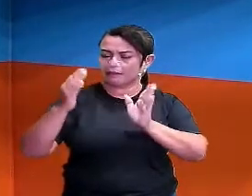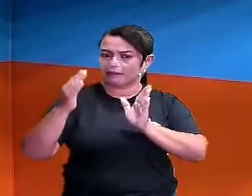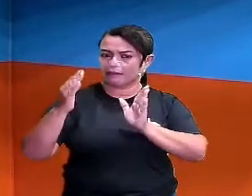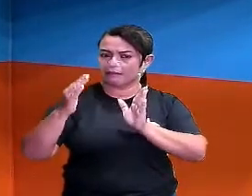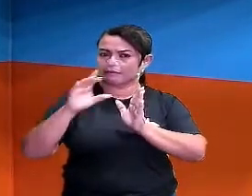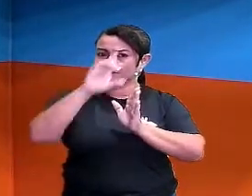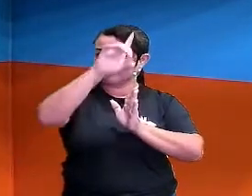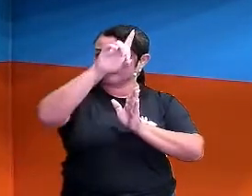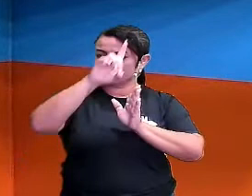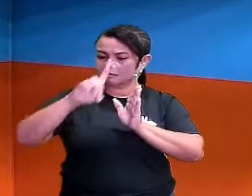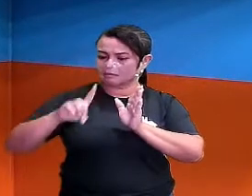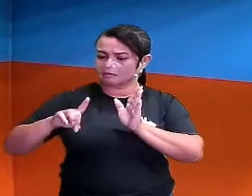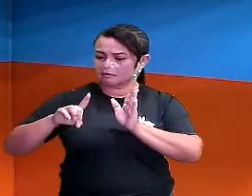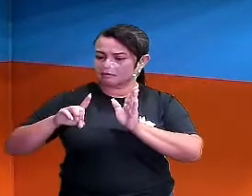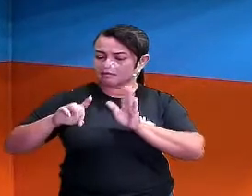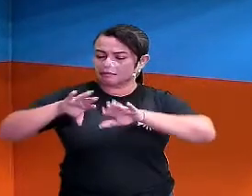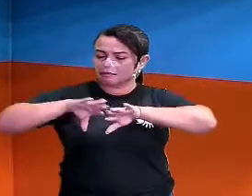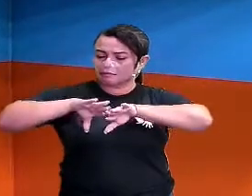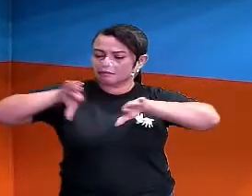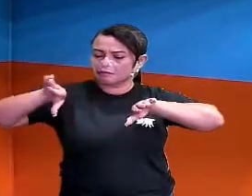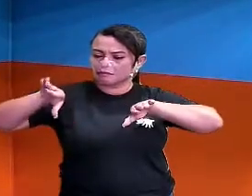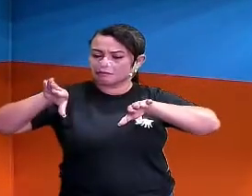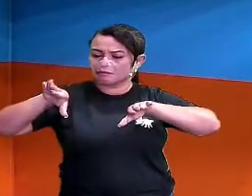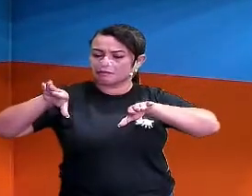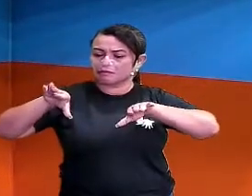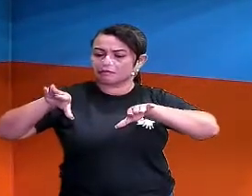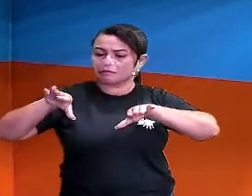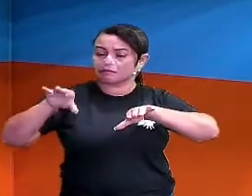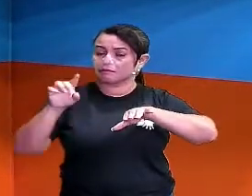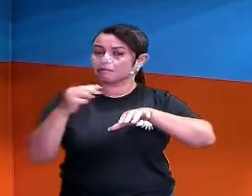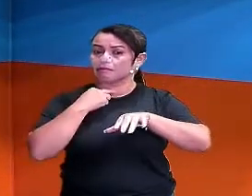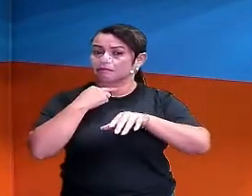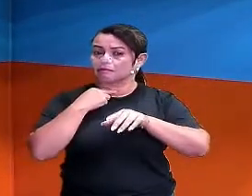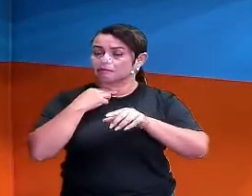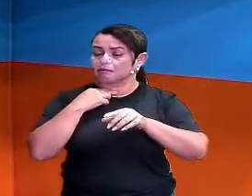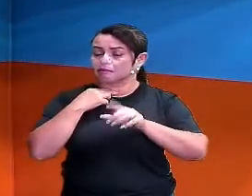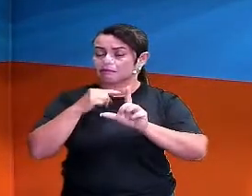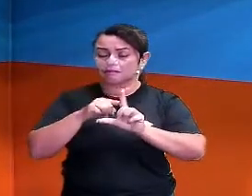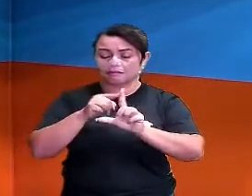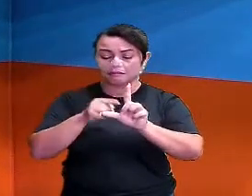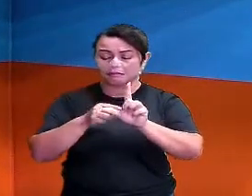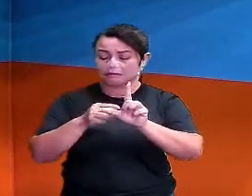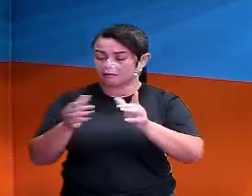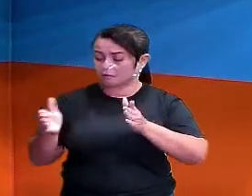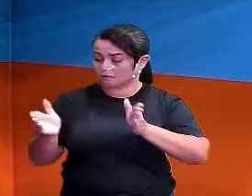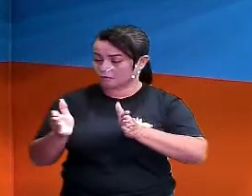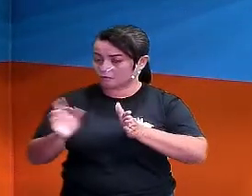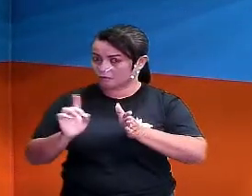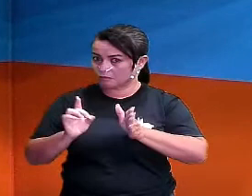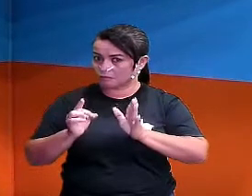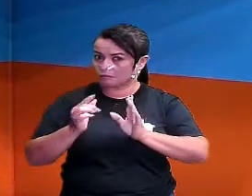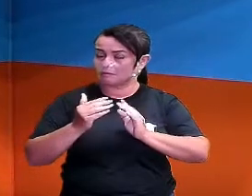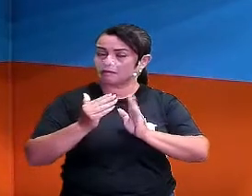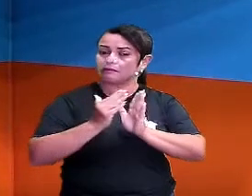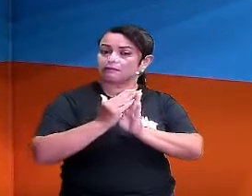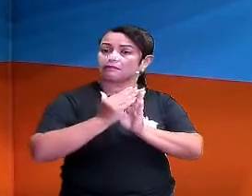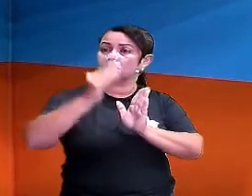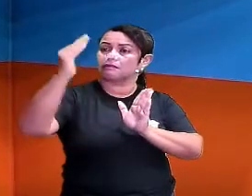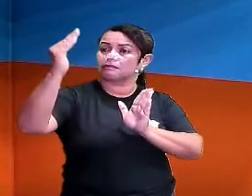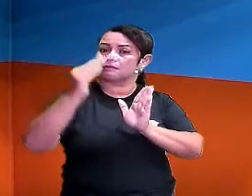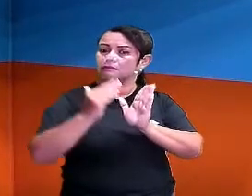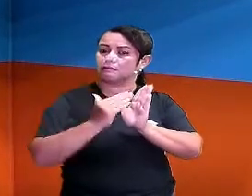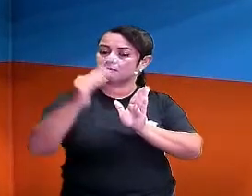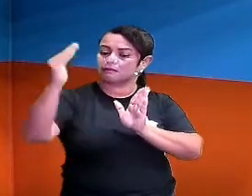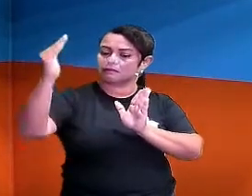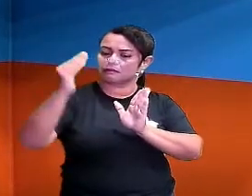do polígono, tá, gente? Não façam essa relação aqui, ó, do lado, não em relação aos vértices. E